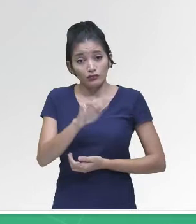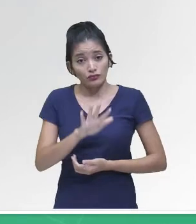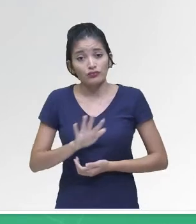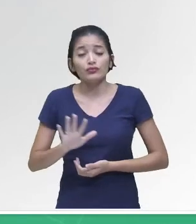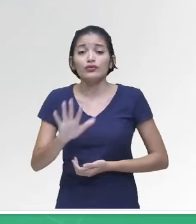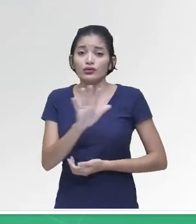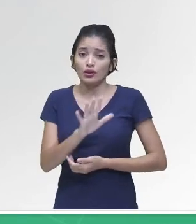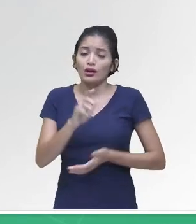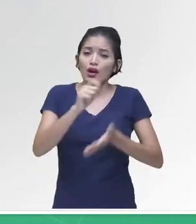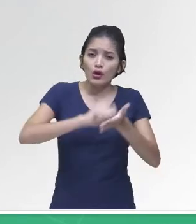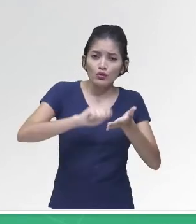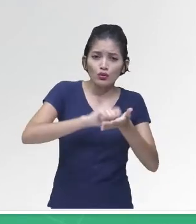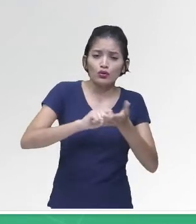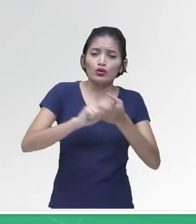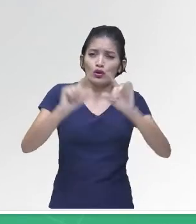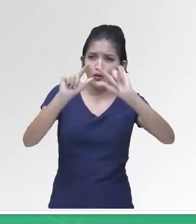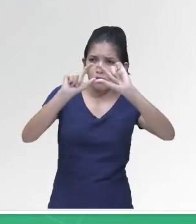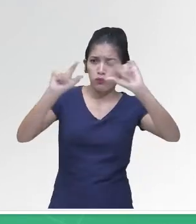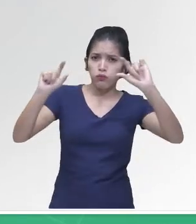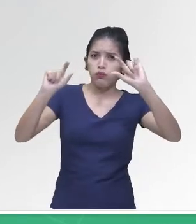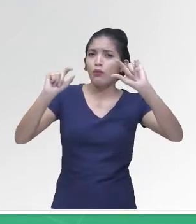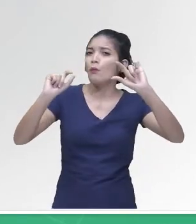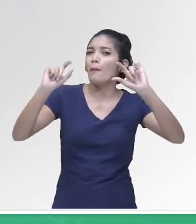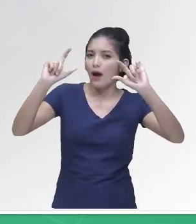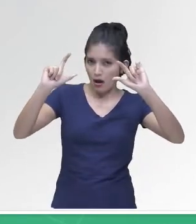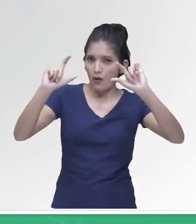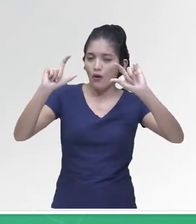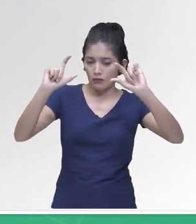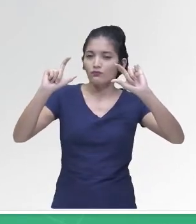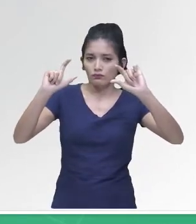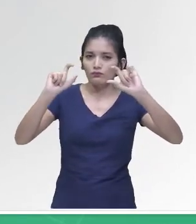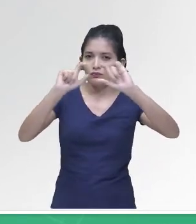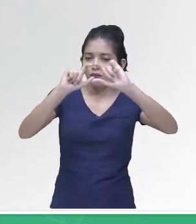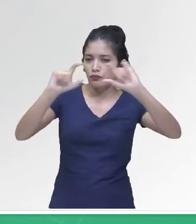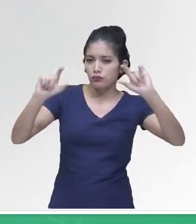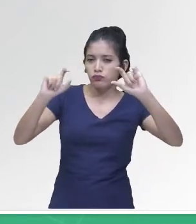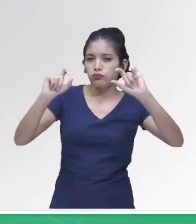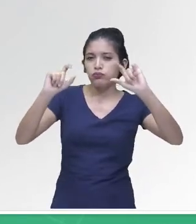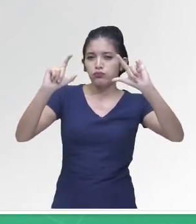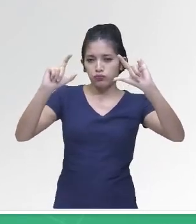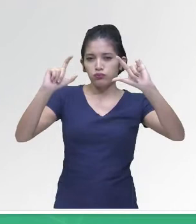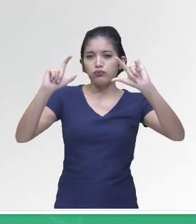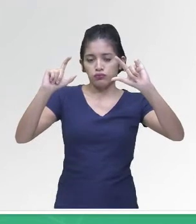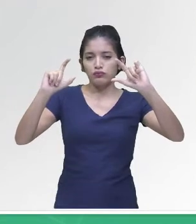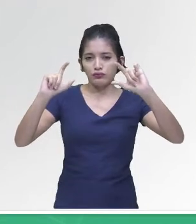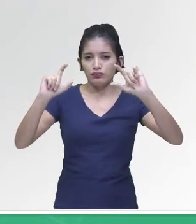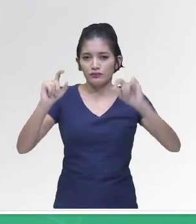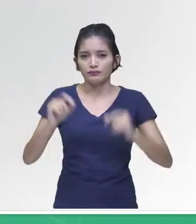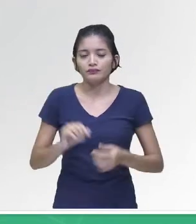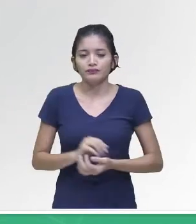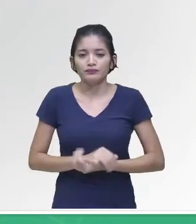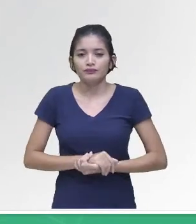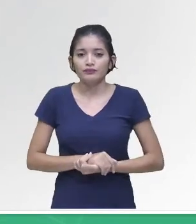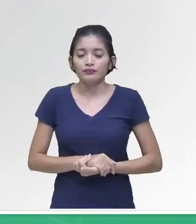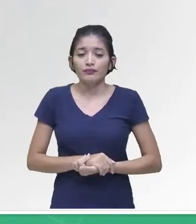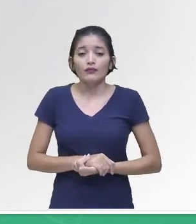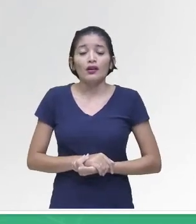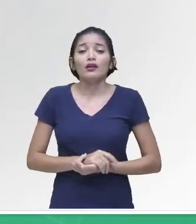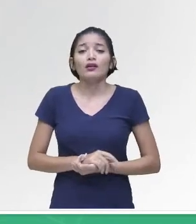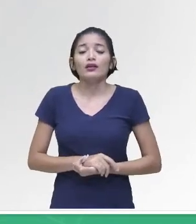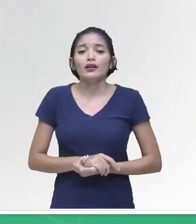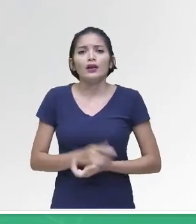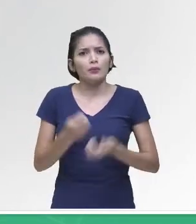é escrito com letra de tamanho superior ao corpo do texto, né? Uma letra um pouquinho maior, mais destacada. e que deve